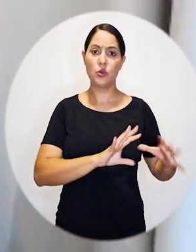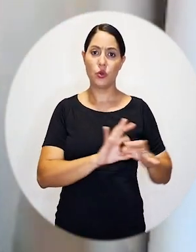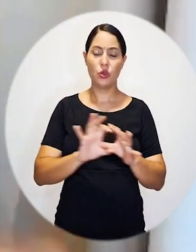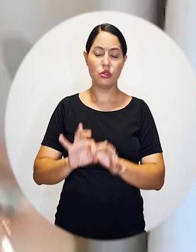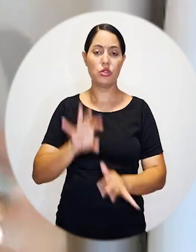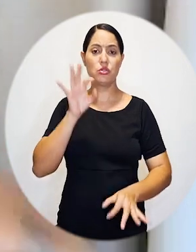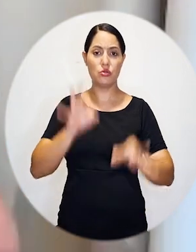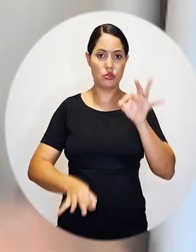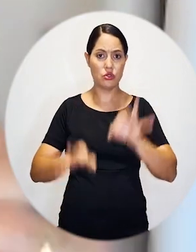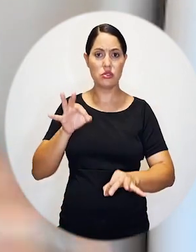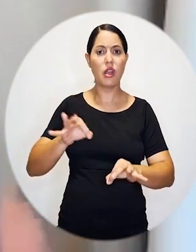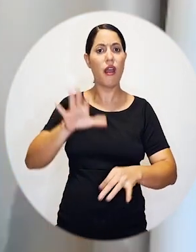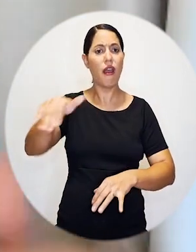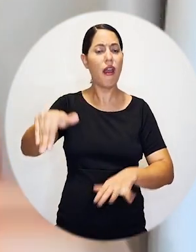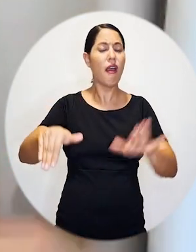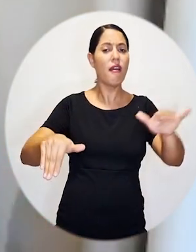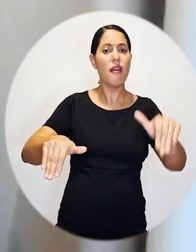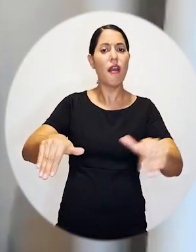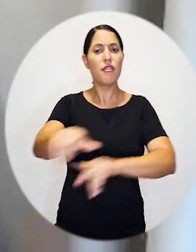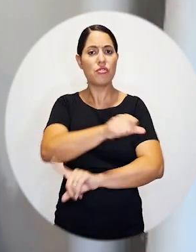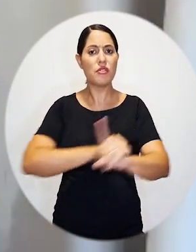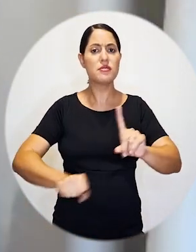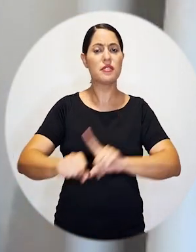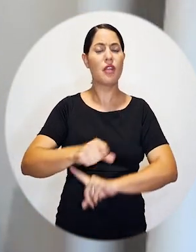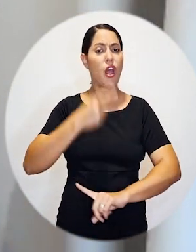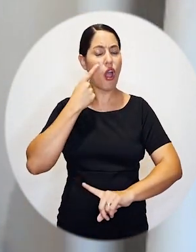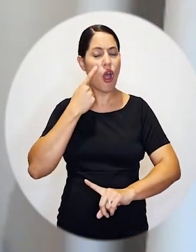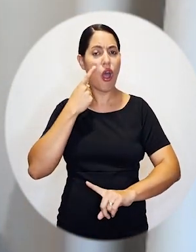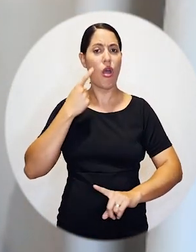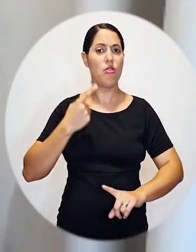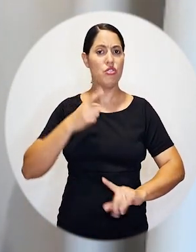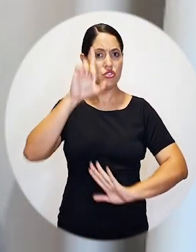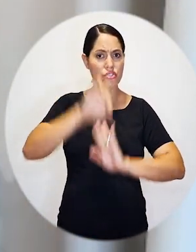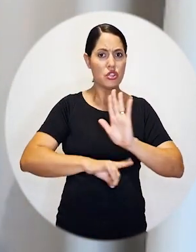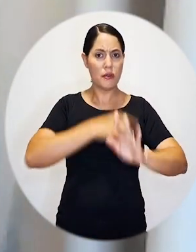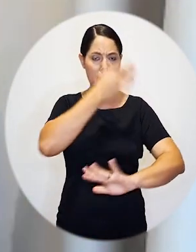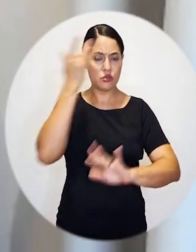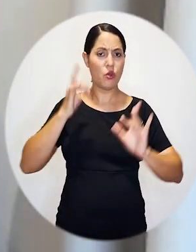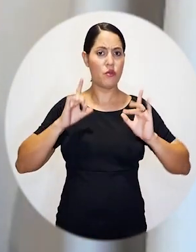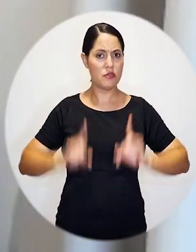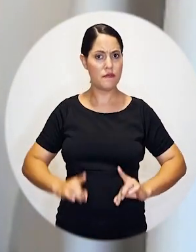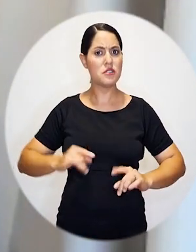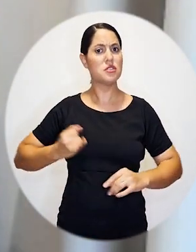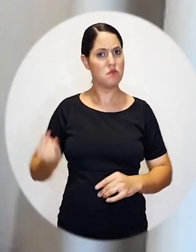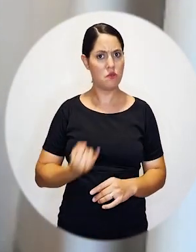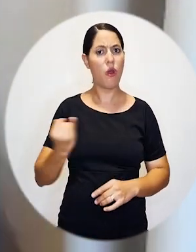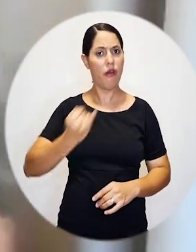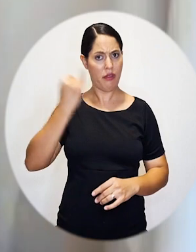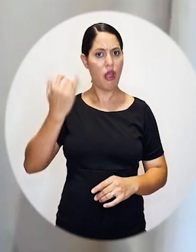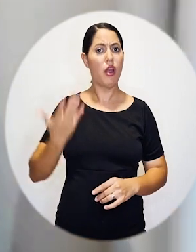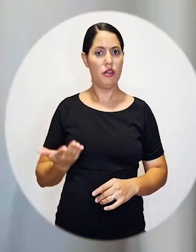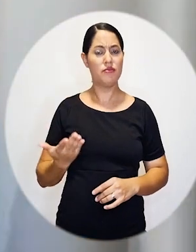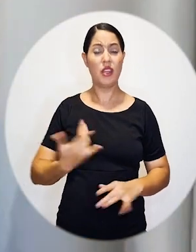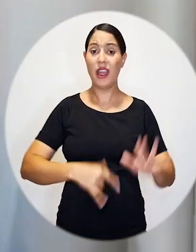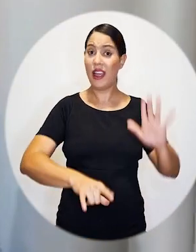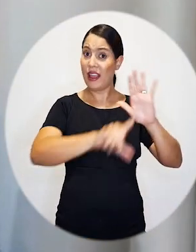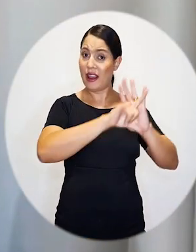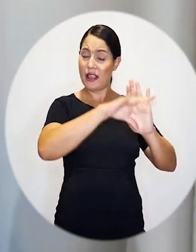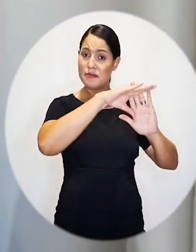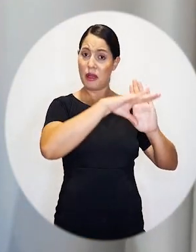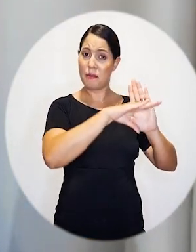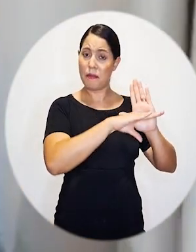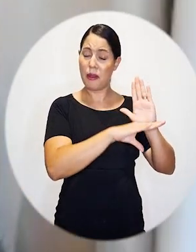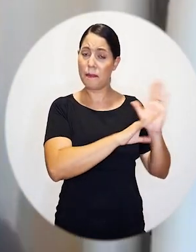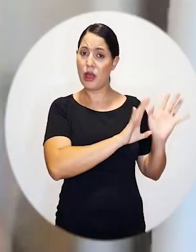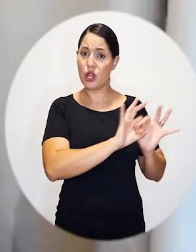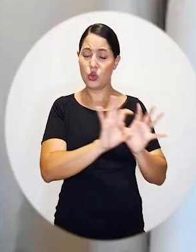judiciário, sinalizando para toda a sociedade da importância do direito das pessoas com deficiência e das leis